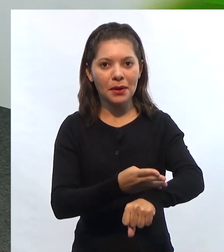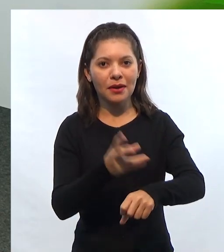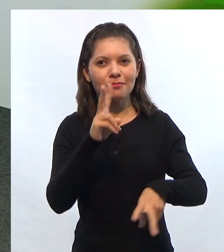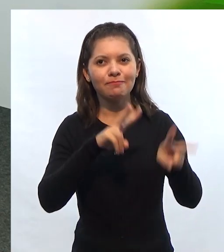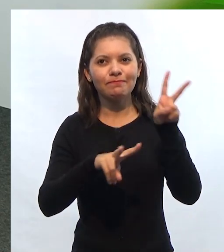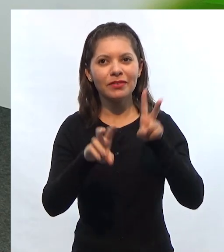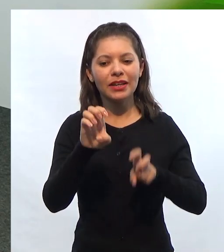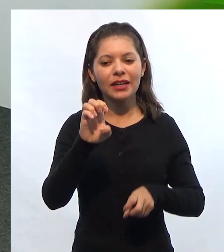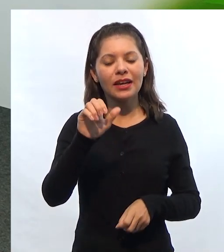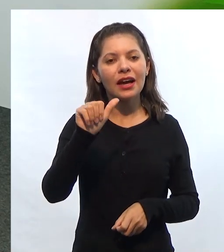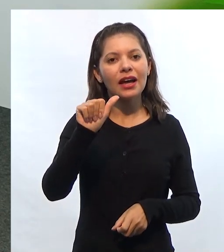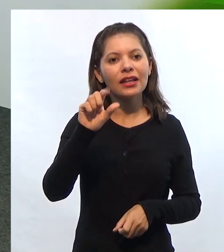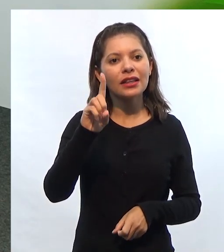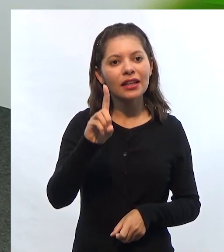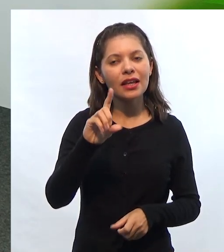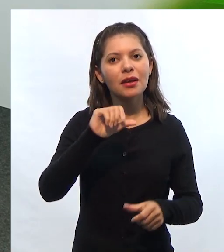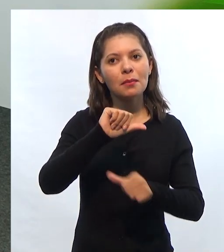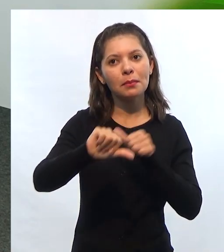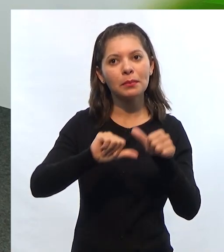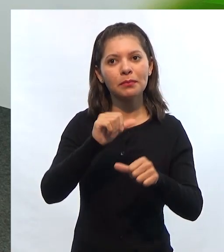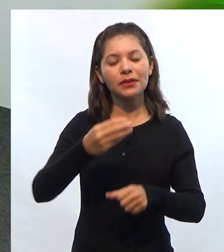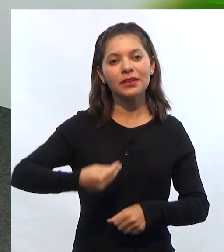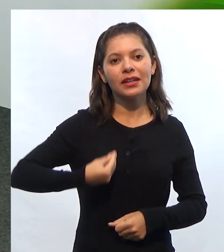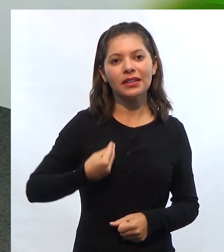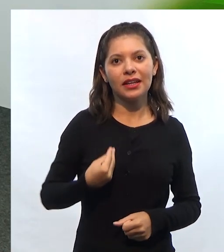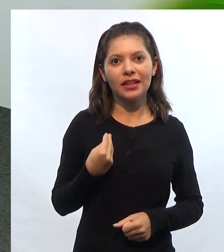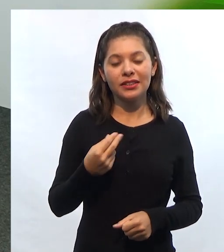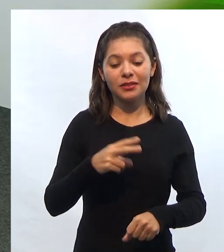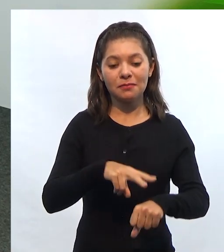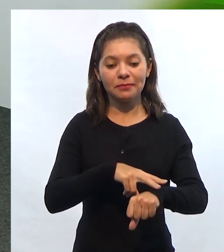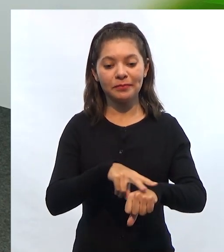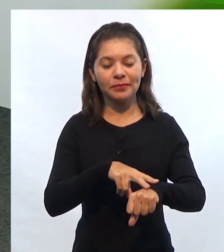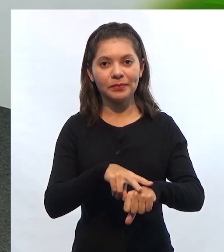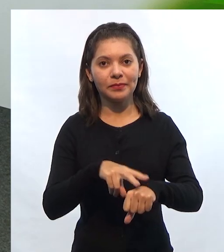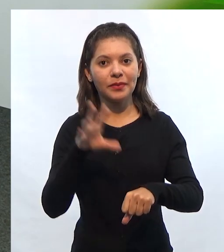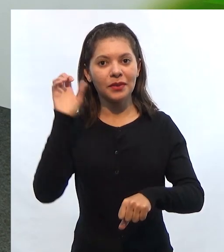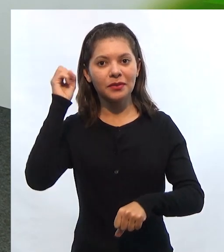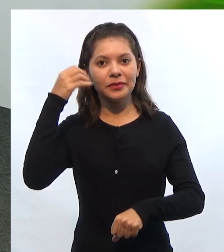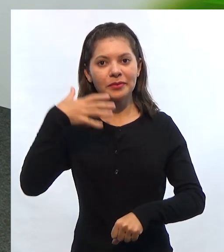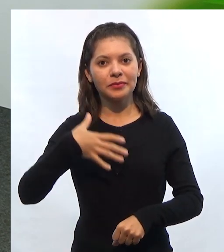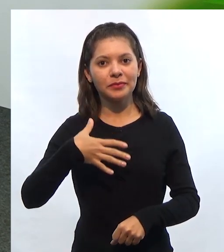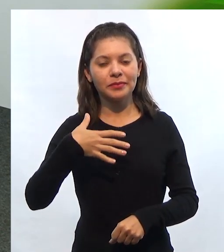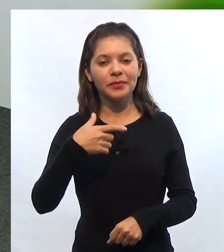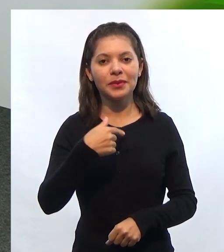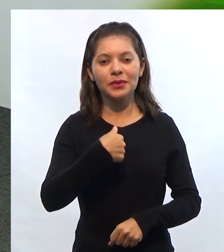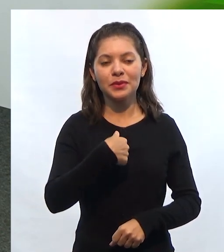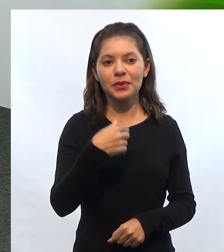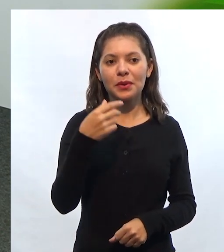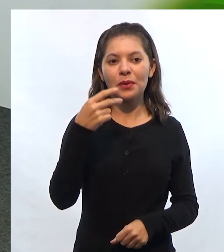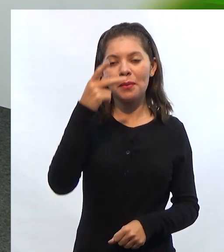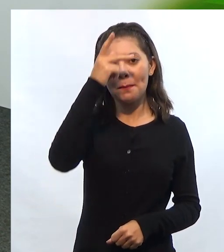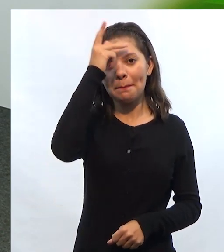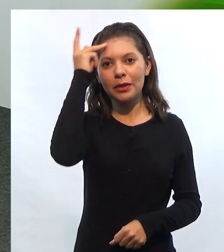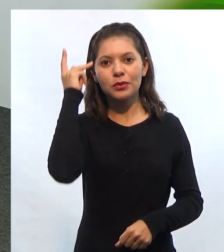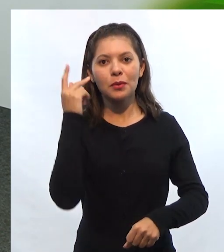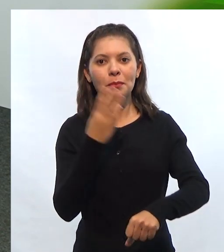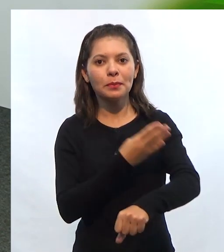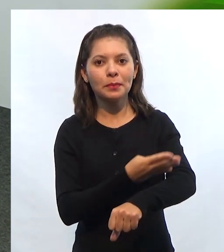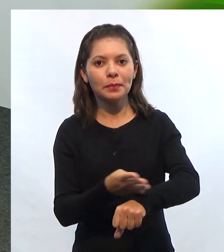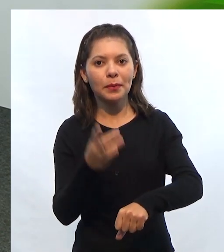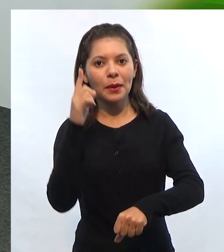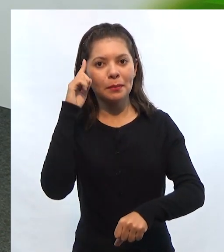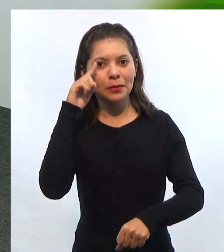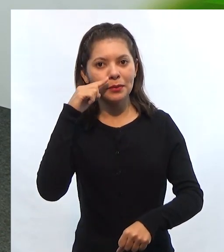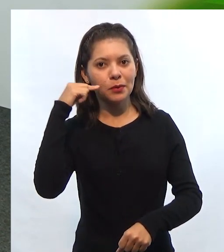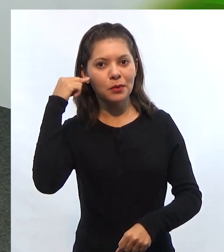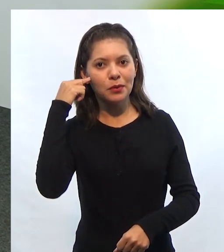Mudando Realidades em letras verdes. Vou fazer a minha audiodescrição. Eu sou uma pessoa branca, de cabelos